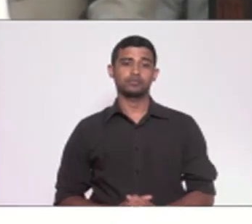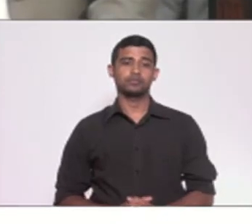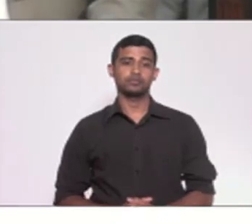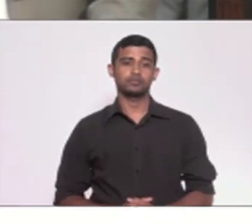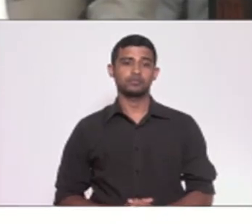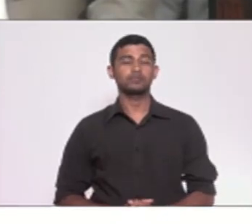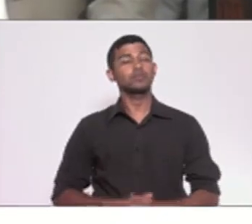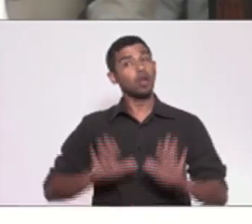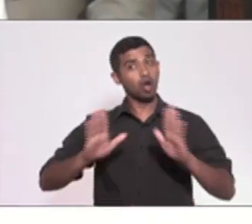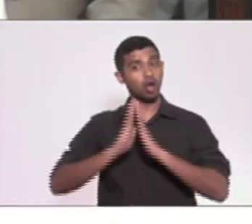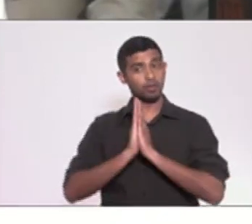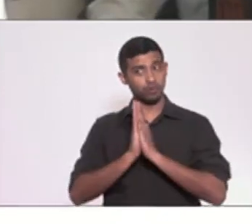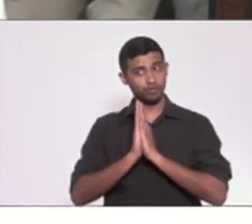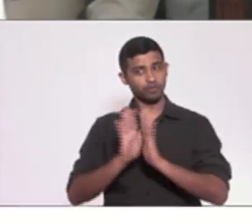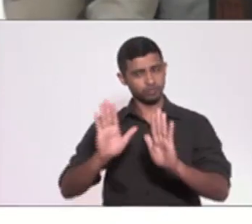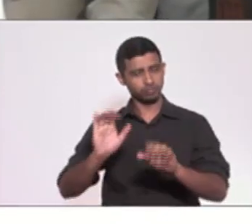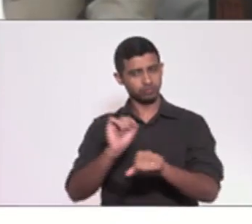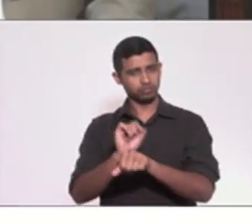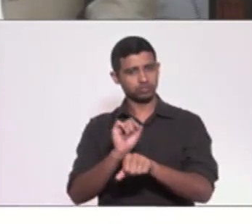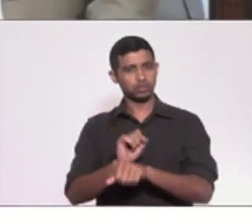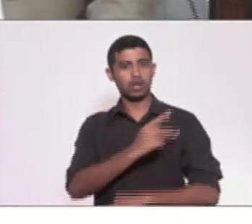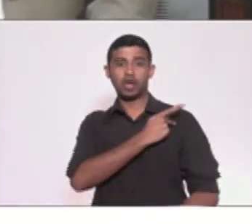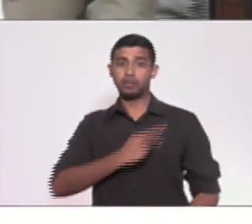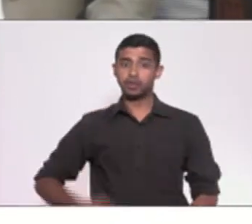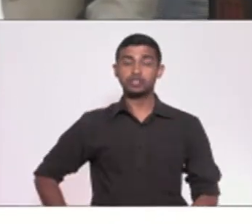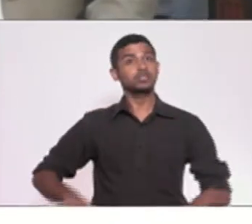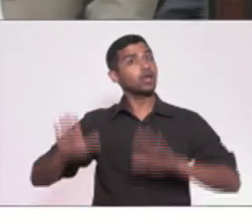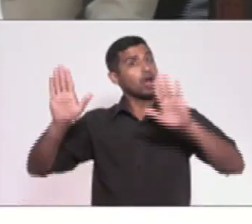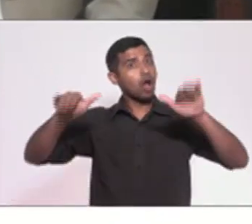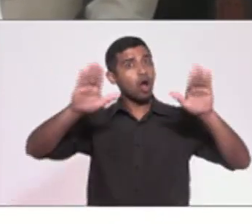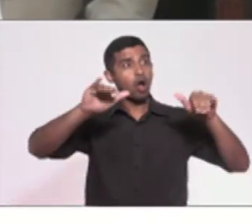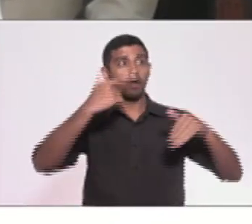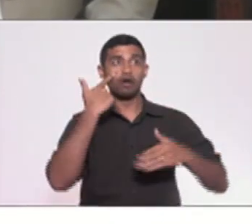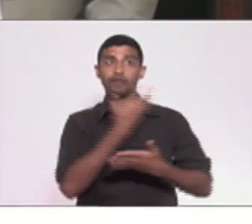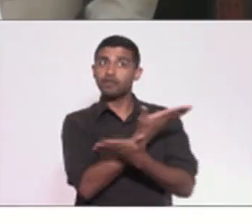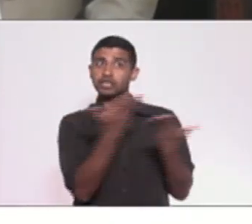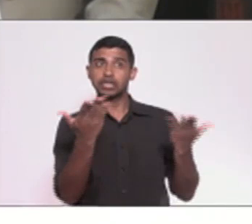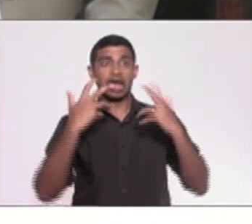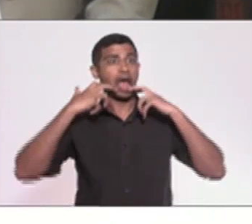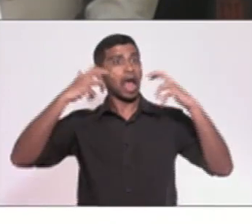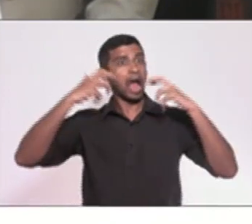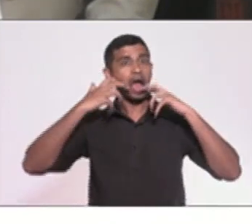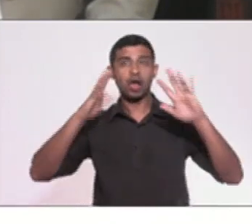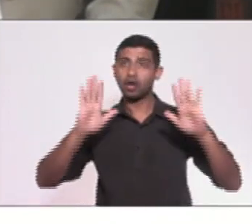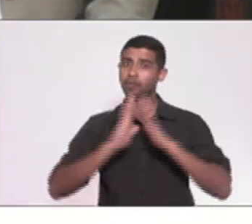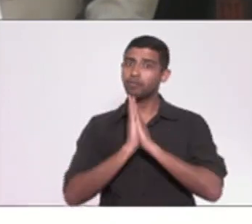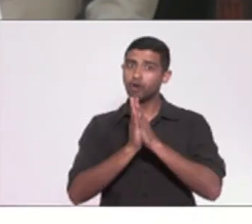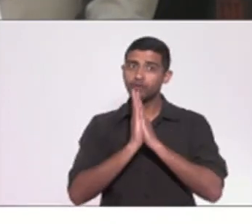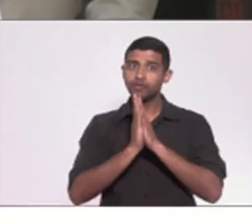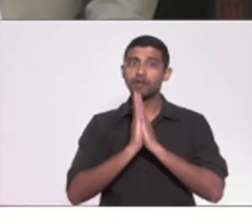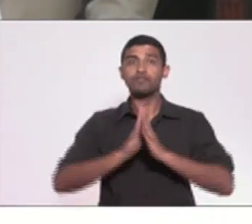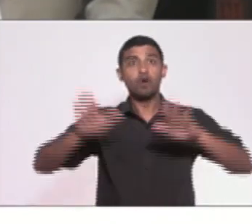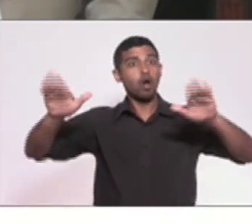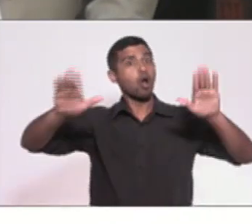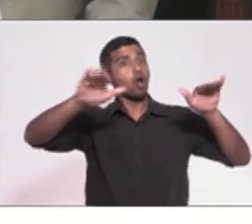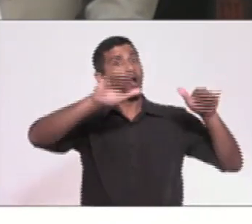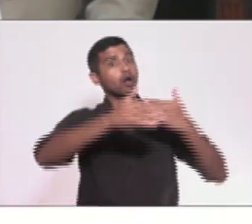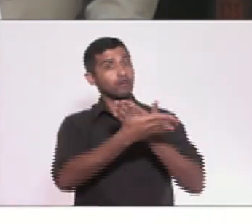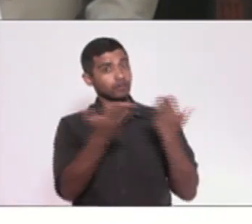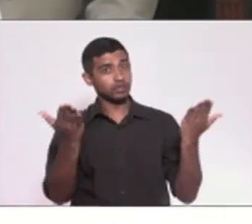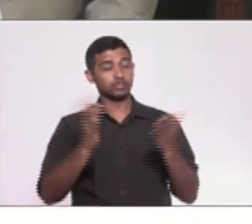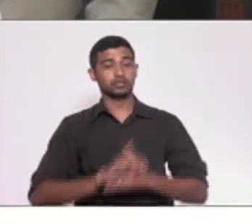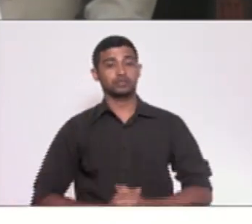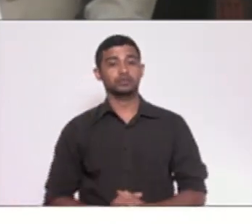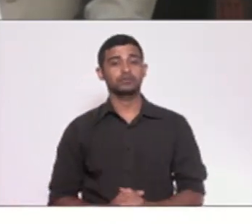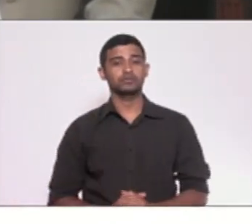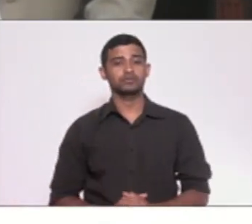Simplesmente... Por favor, Chico. A presidência chama a atenção das galerias. A presidência chama a atenção das